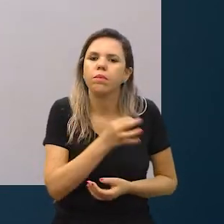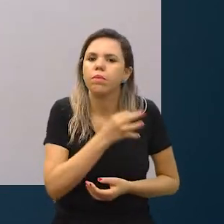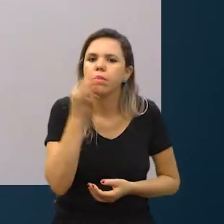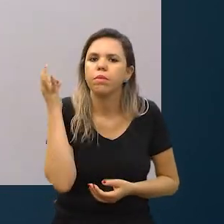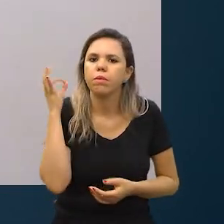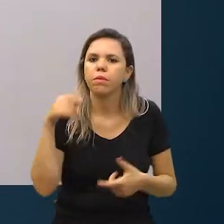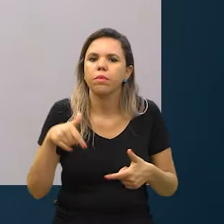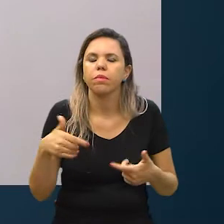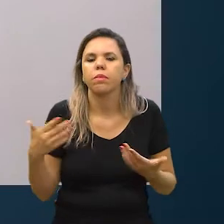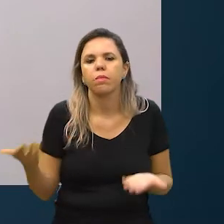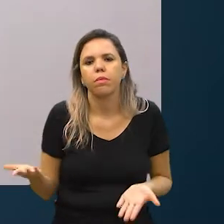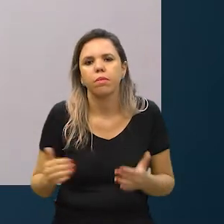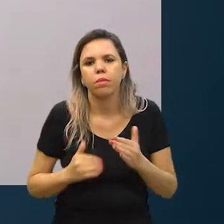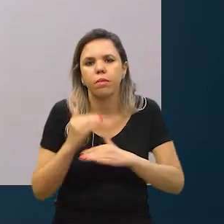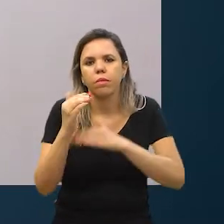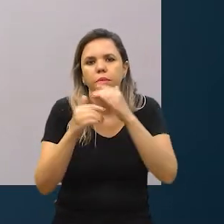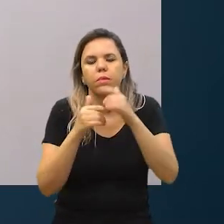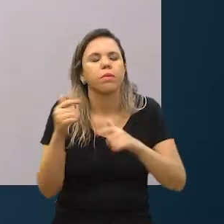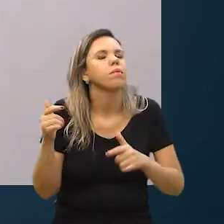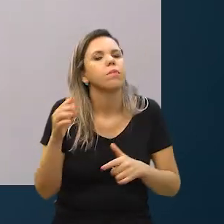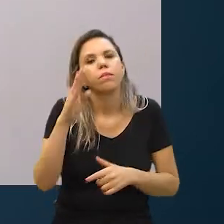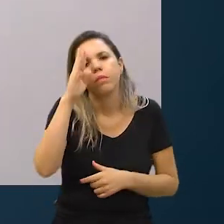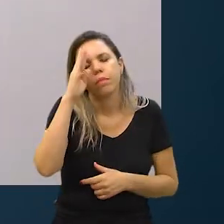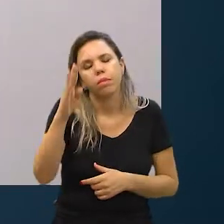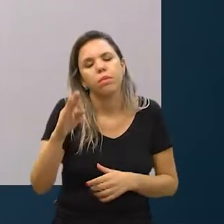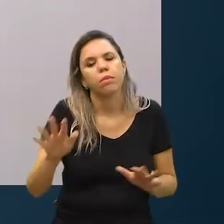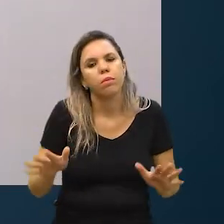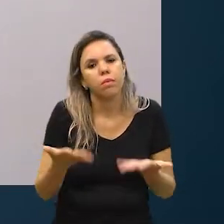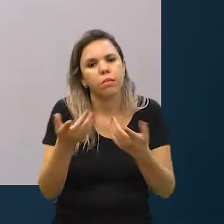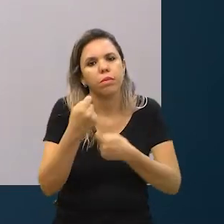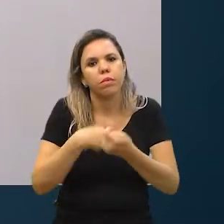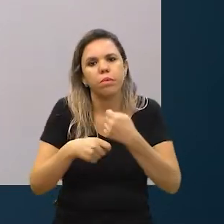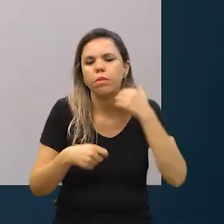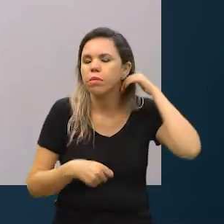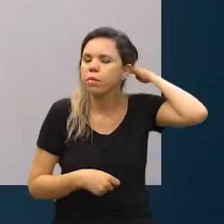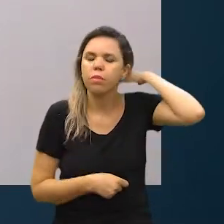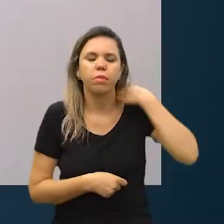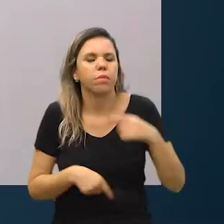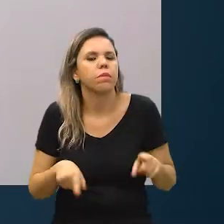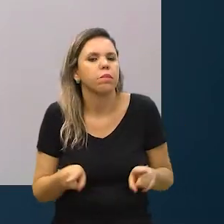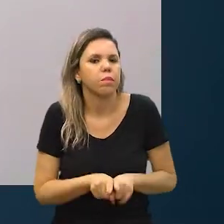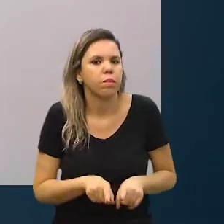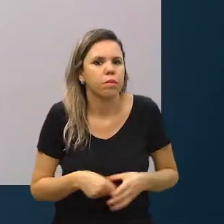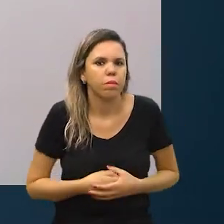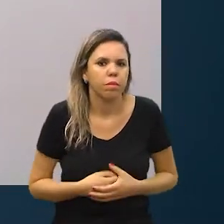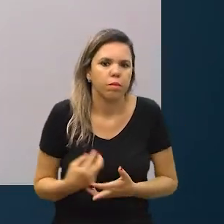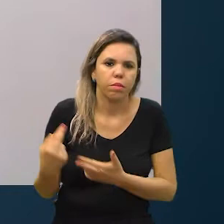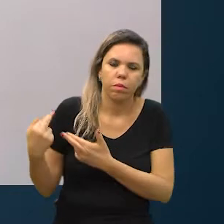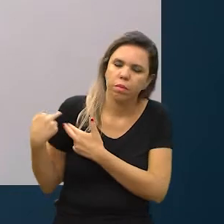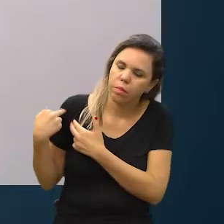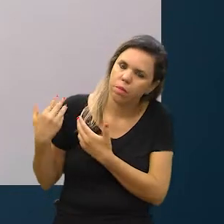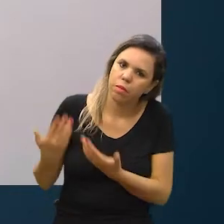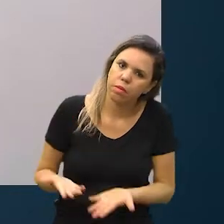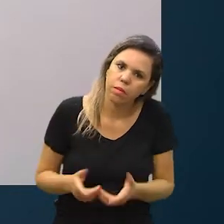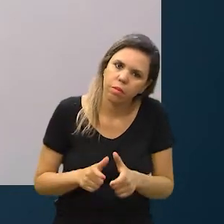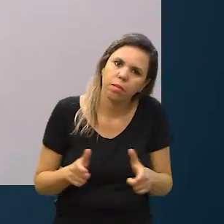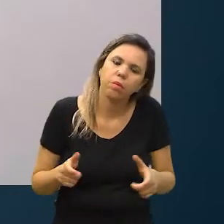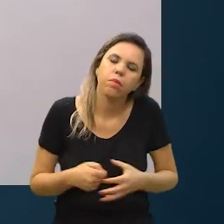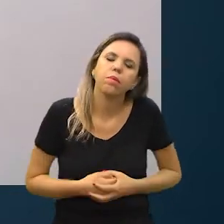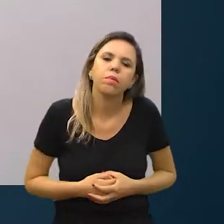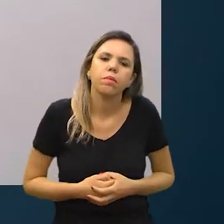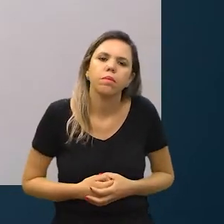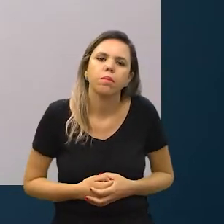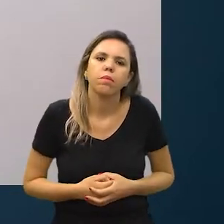excelente de trabalho para você crescer, para você se destacar e ainda promover o seu negócio, mas também é uma responsabilidade muito grande,